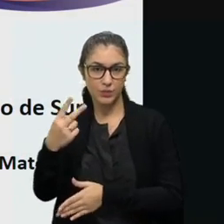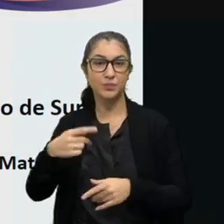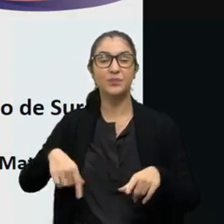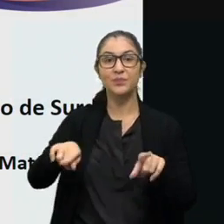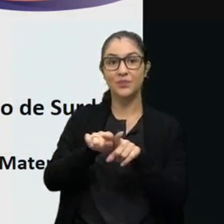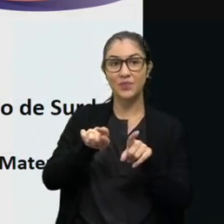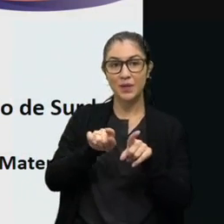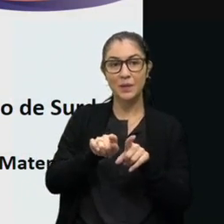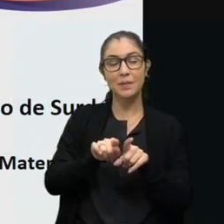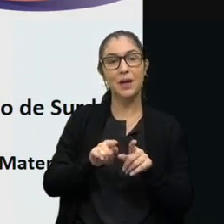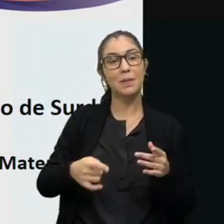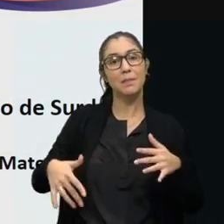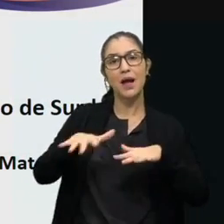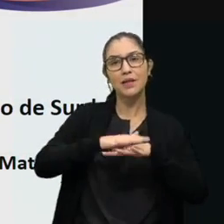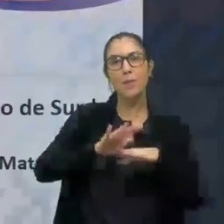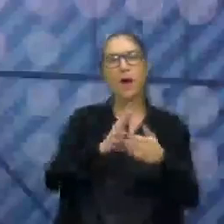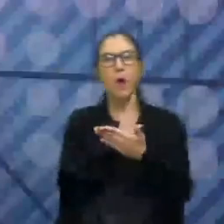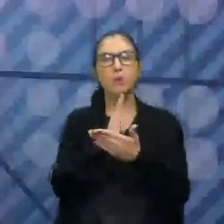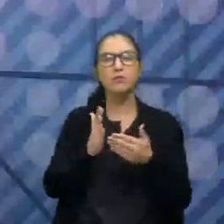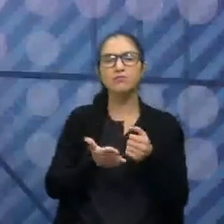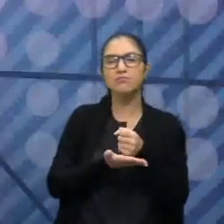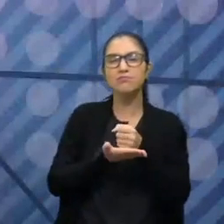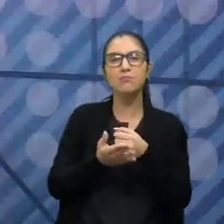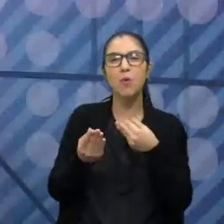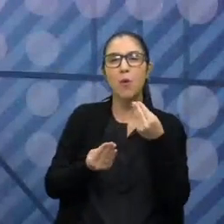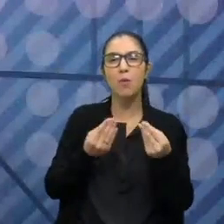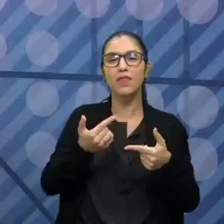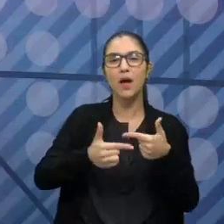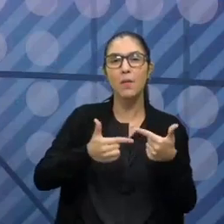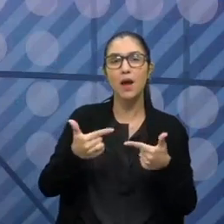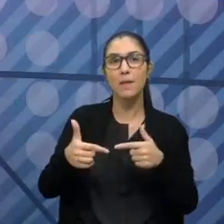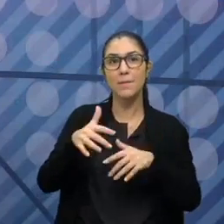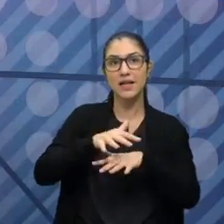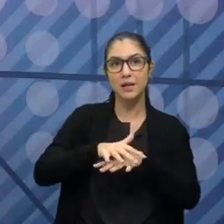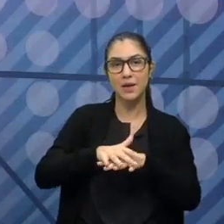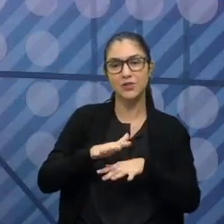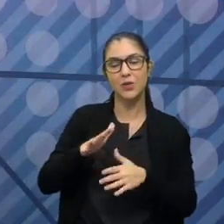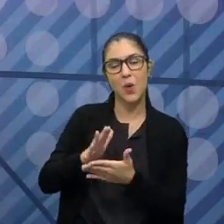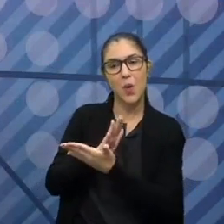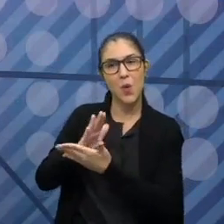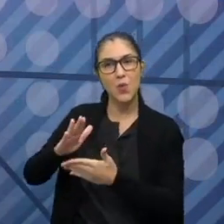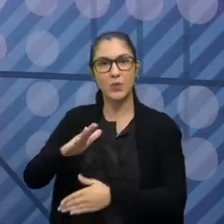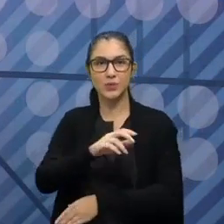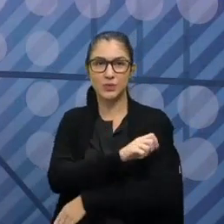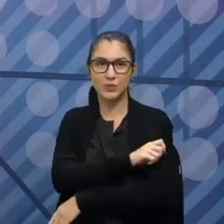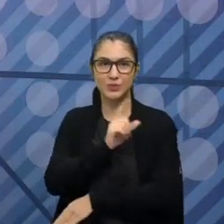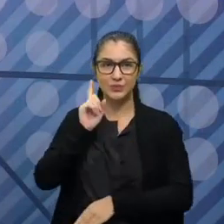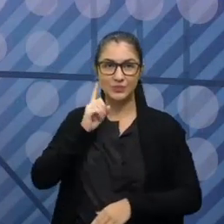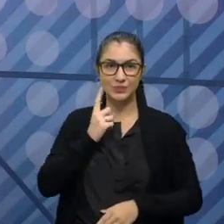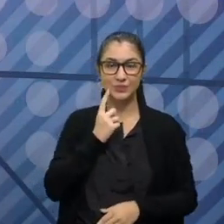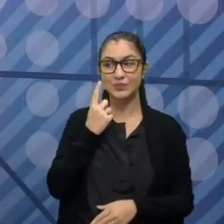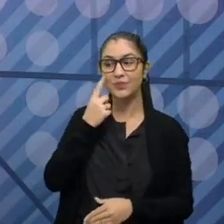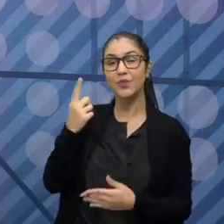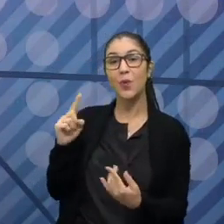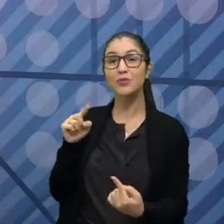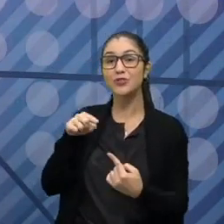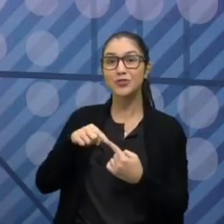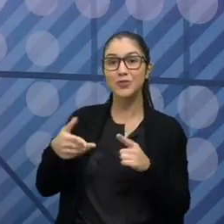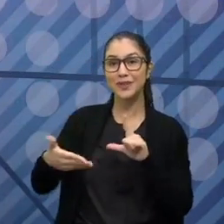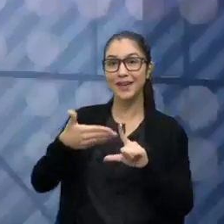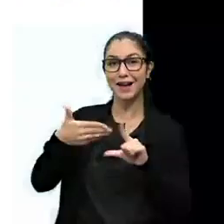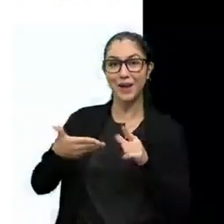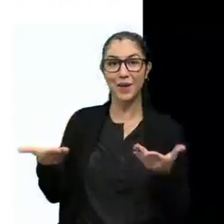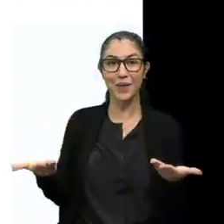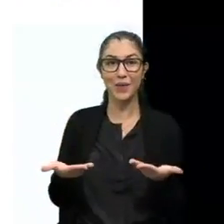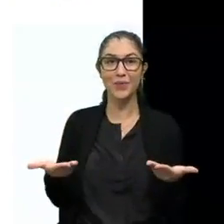também de matemática, algumas noções básicas de como trabalhar matemática com o aluno surdo, ok? Vamos conhecer os objetivos da nossa